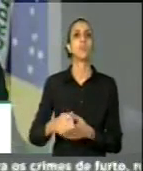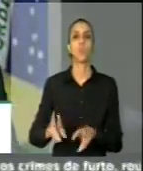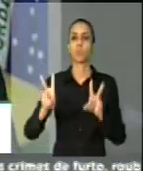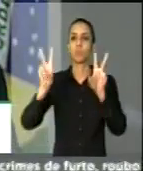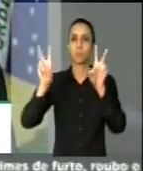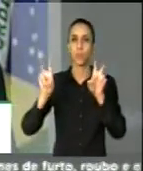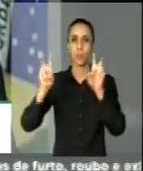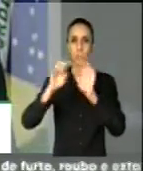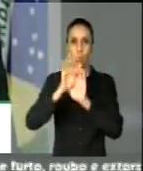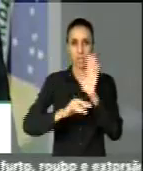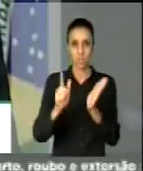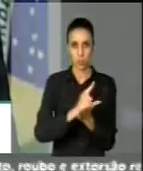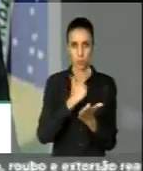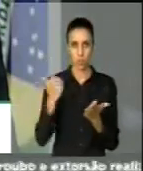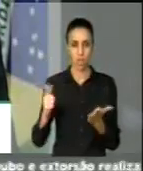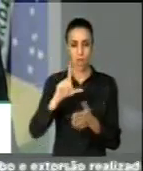Popa,